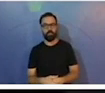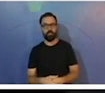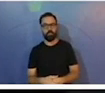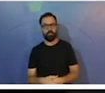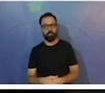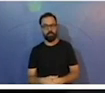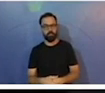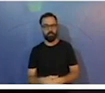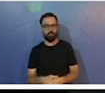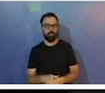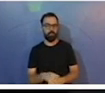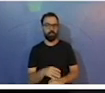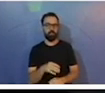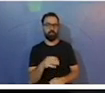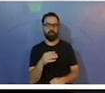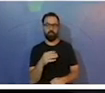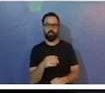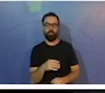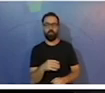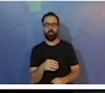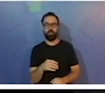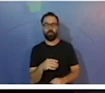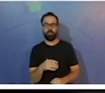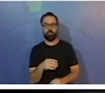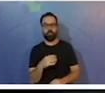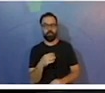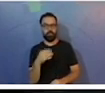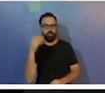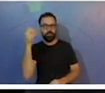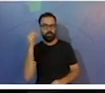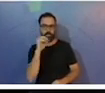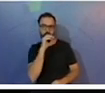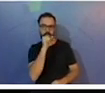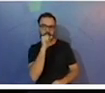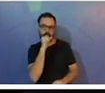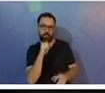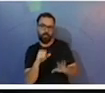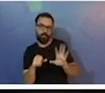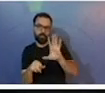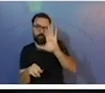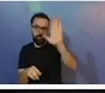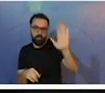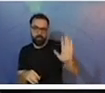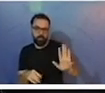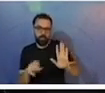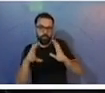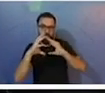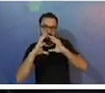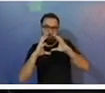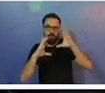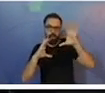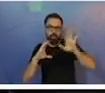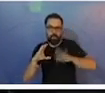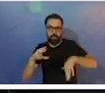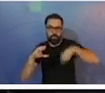a parte da África que está no ocidental, hemisfério